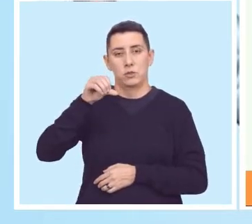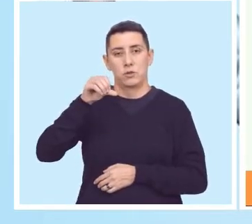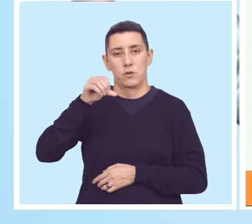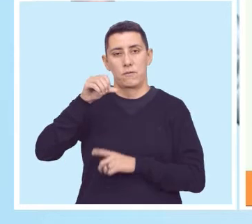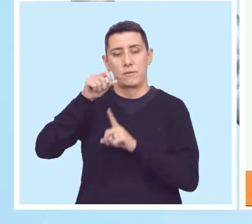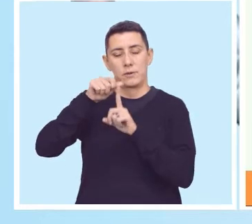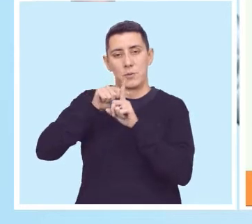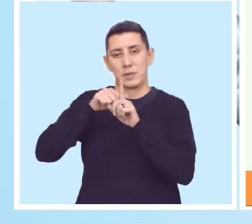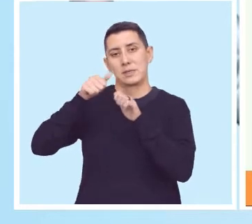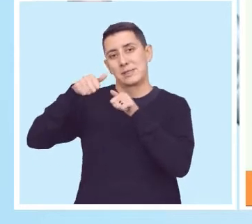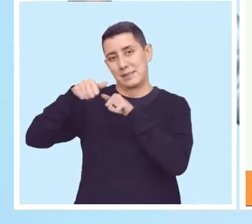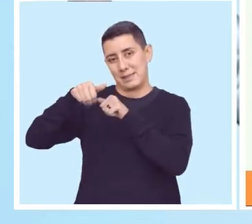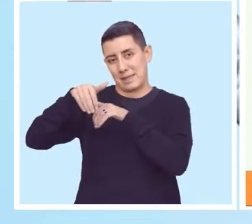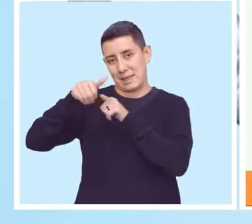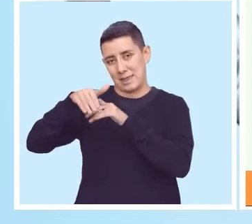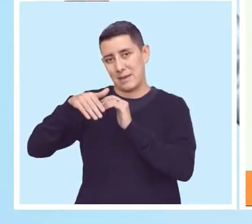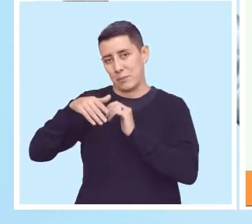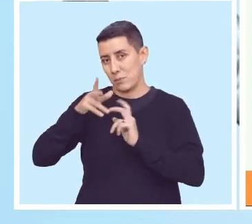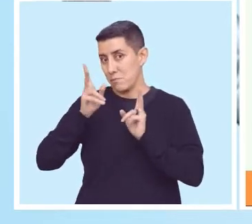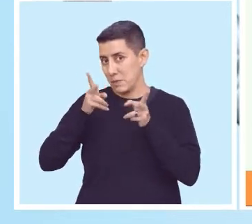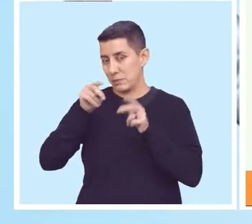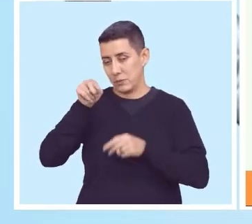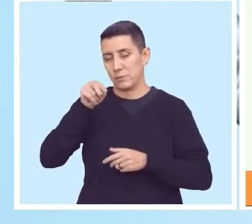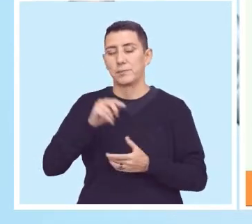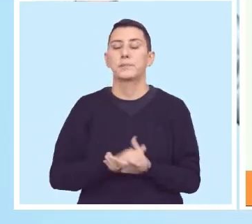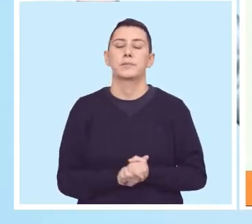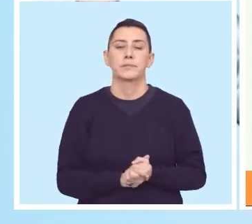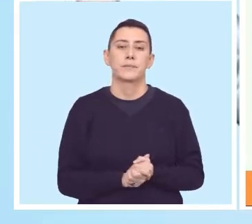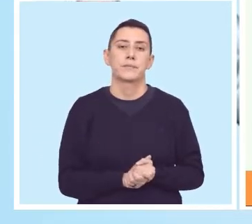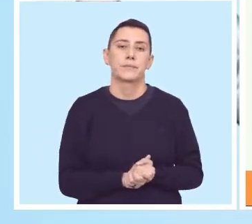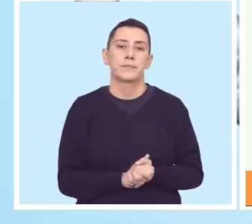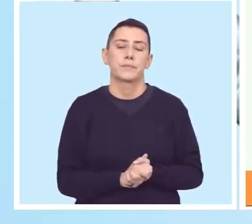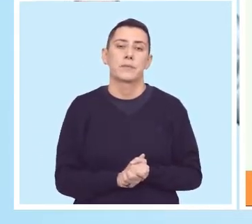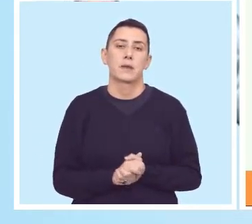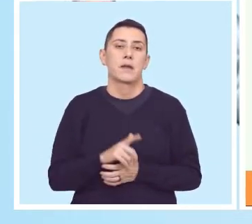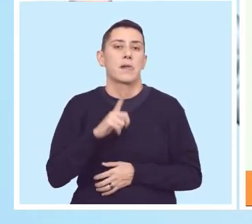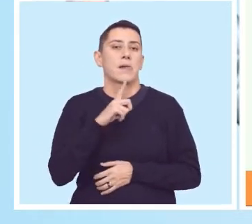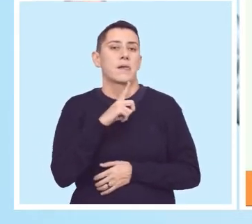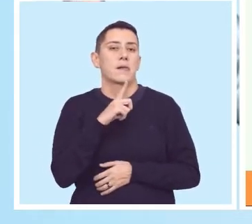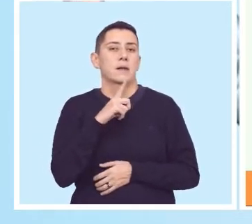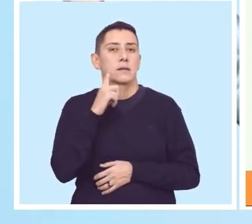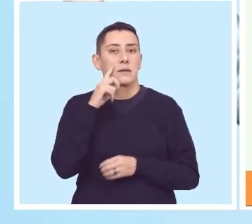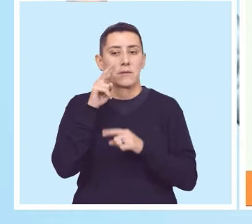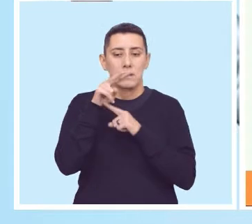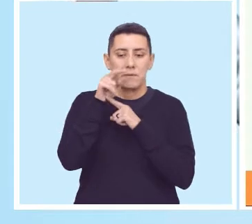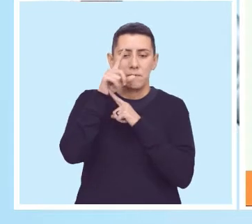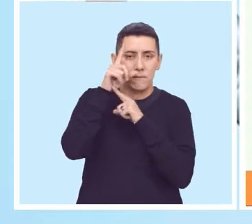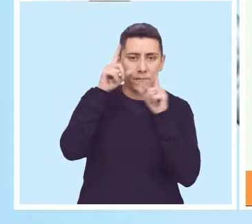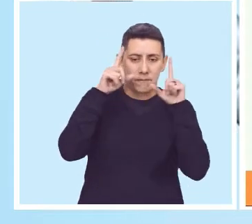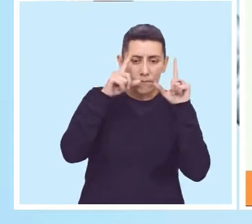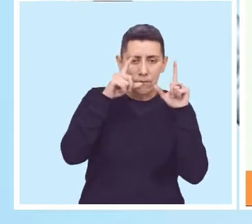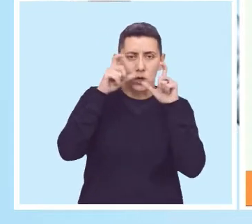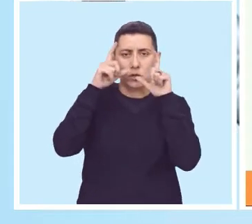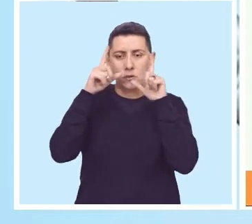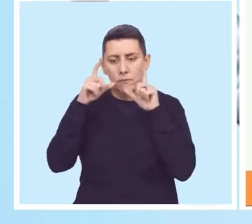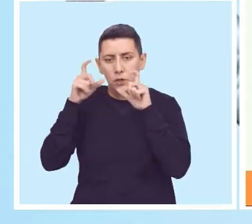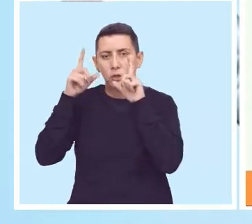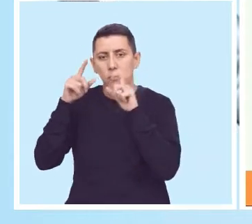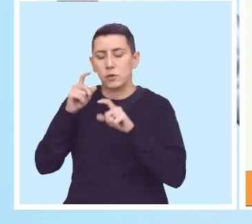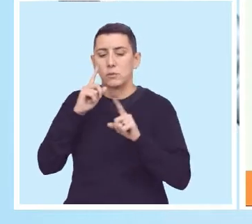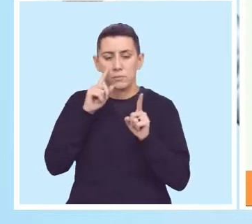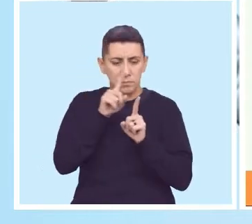Essa imagem anterior que eu mostrei para vocês. Então, aqui, trecho a trecho desse mapa de calor, nós